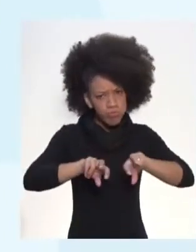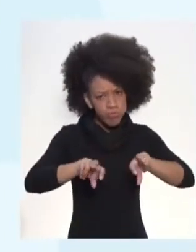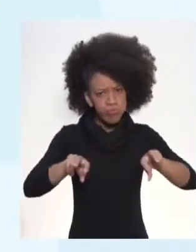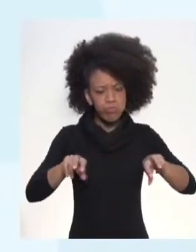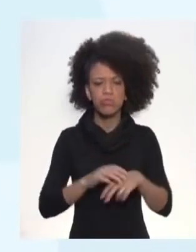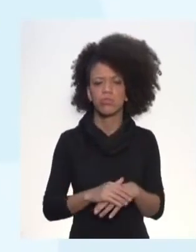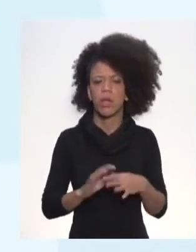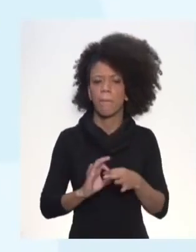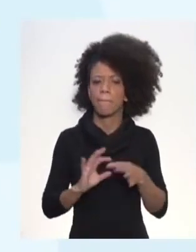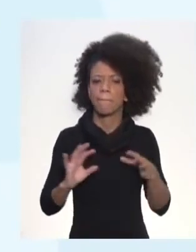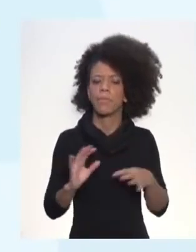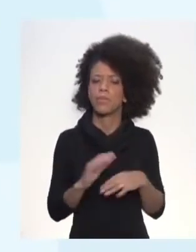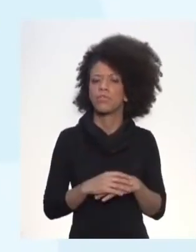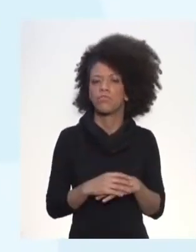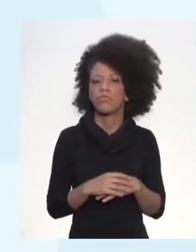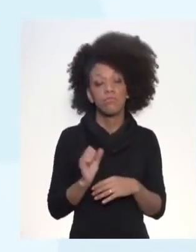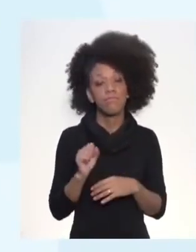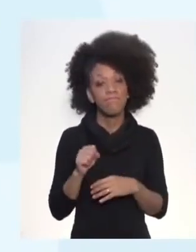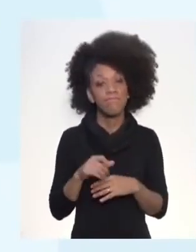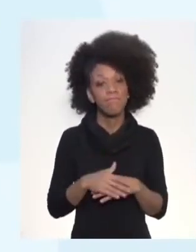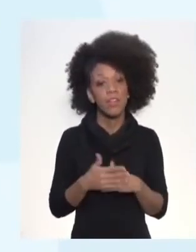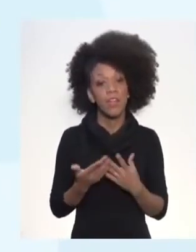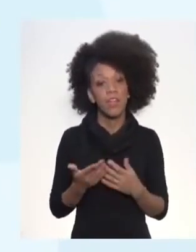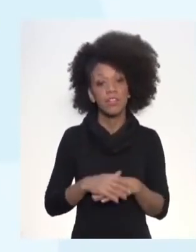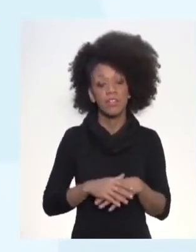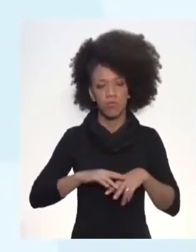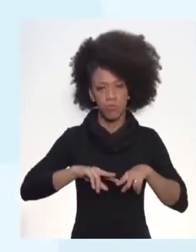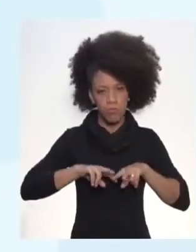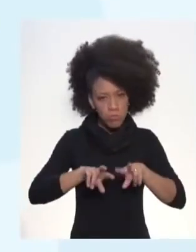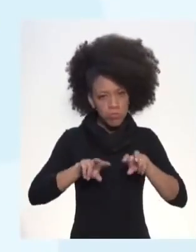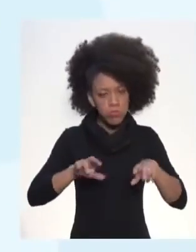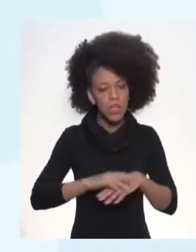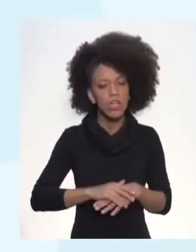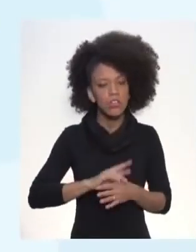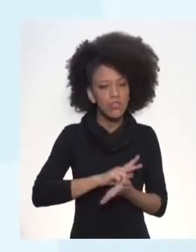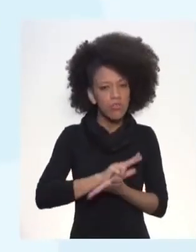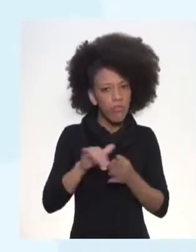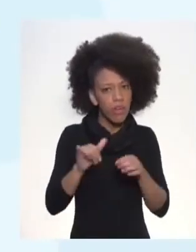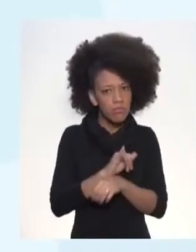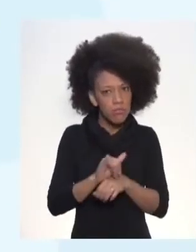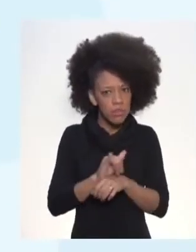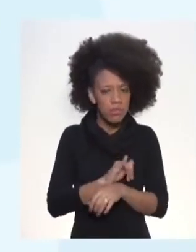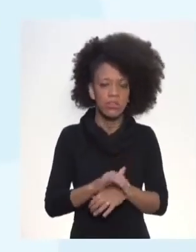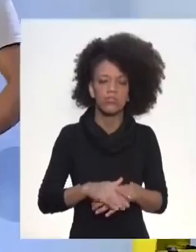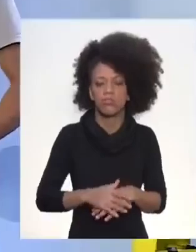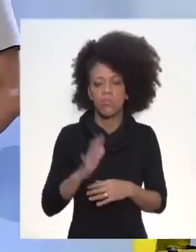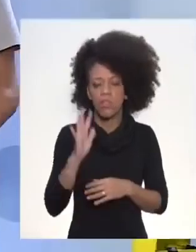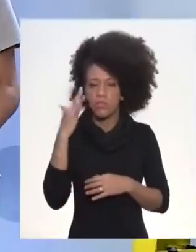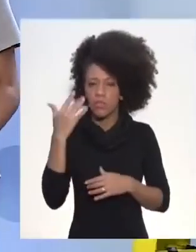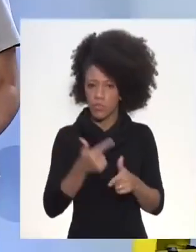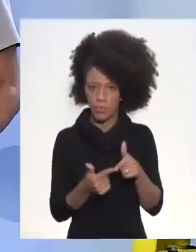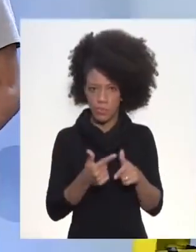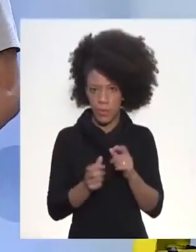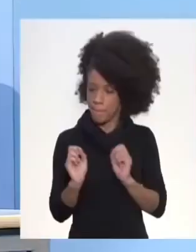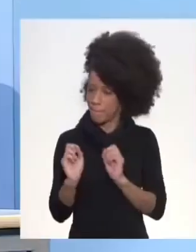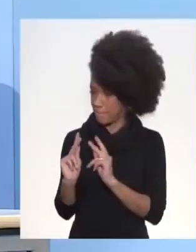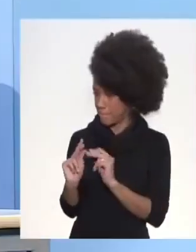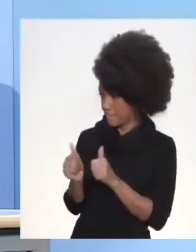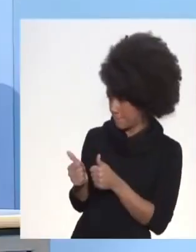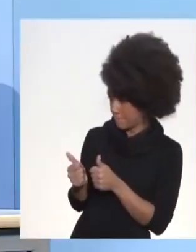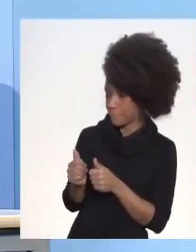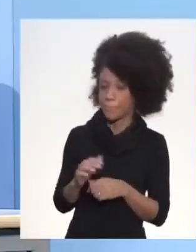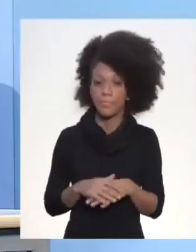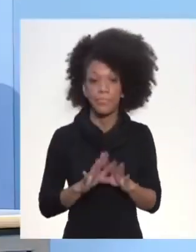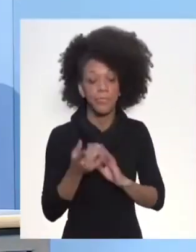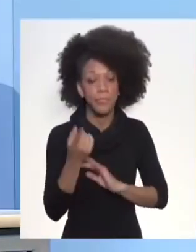proporcionalidade permite isso, né? Essa questão de explorar por diferentes caminhos as possíveis soluções. Tudo bem, Tony? Perfeito. Tranquilo?